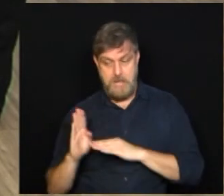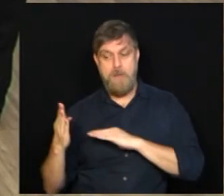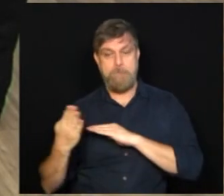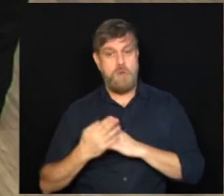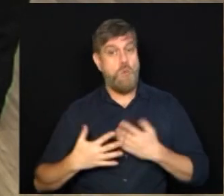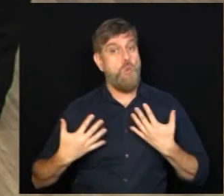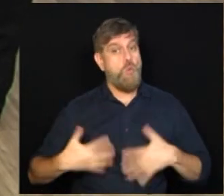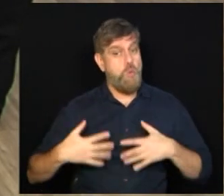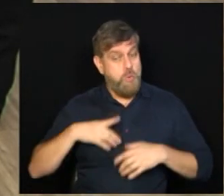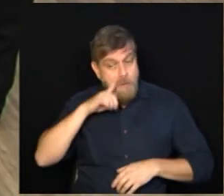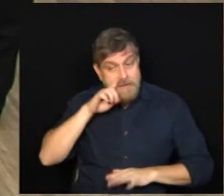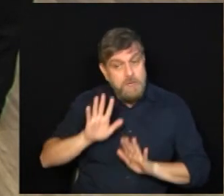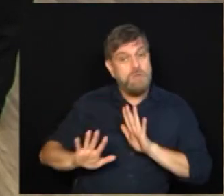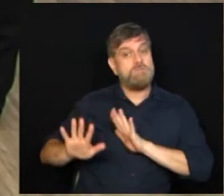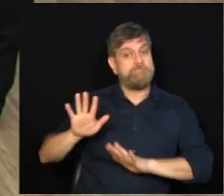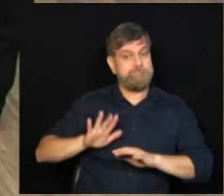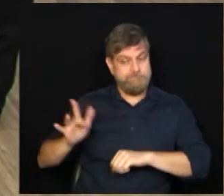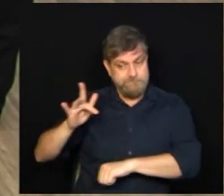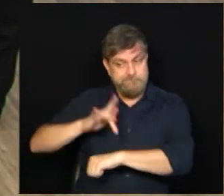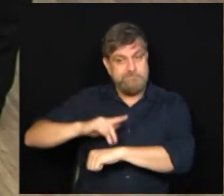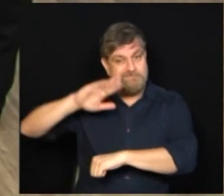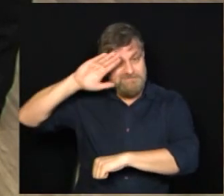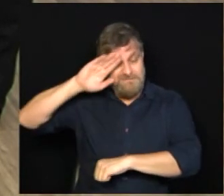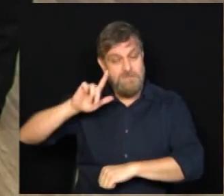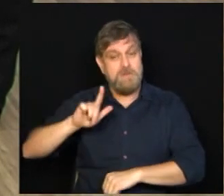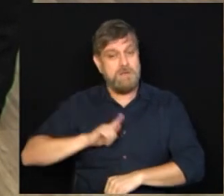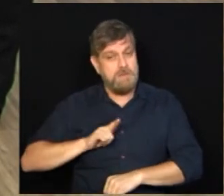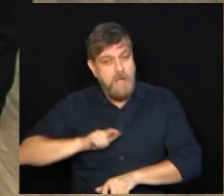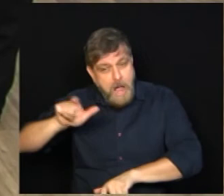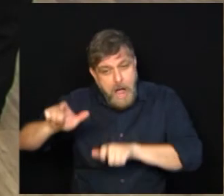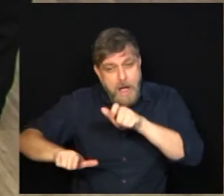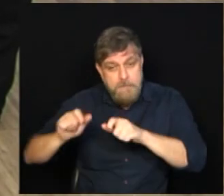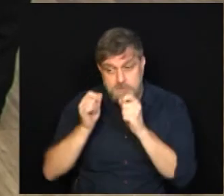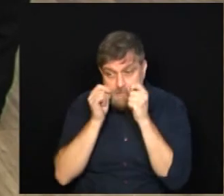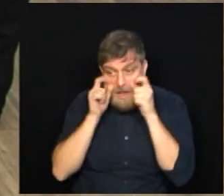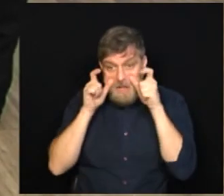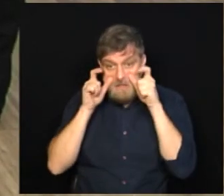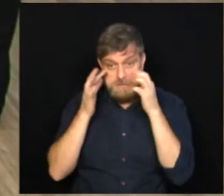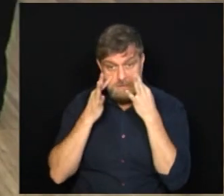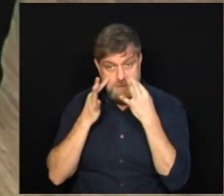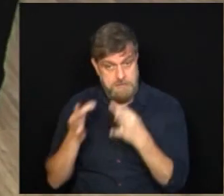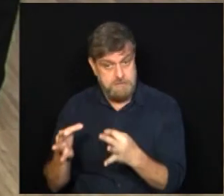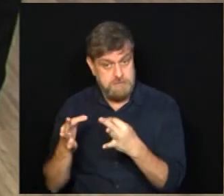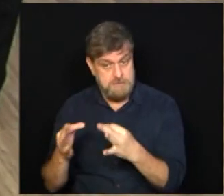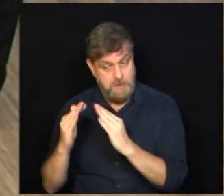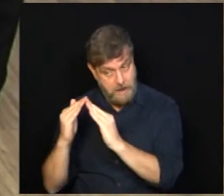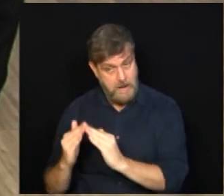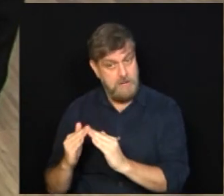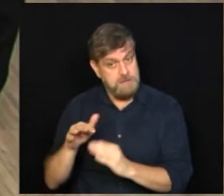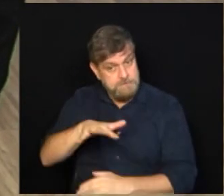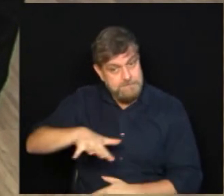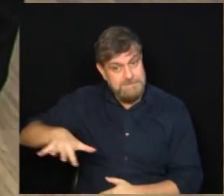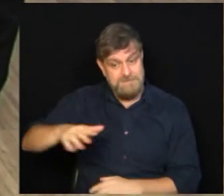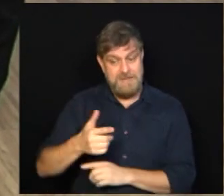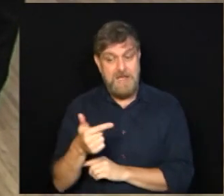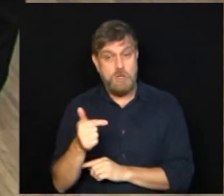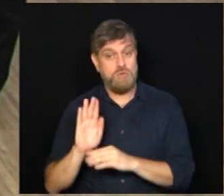aí estão aí com risco e deve ter aí as pessoas maior atenção quem mora nessas regiões. 12